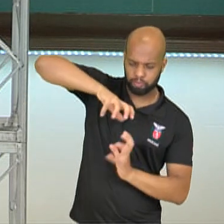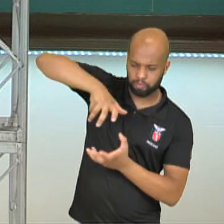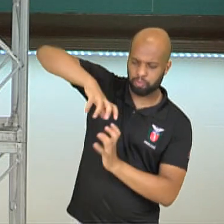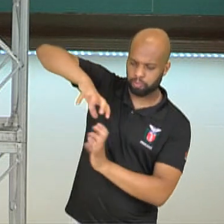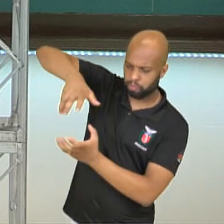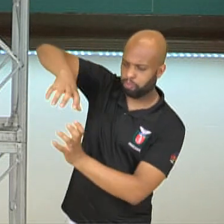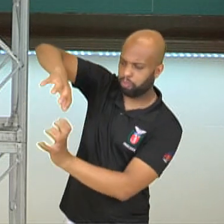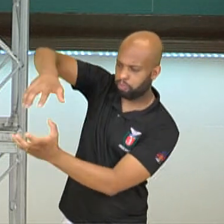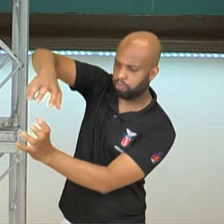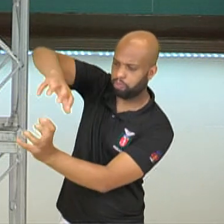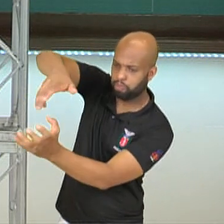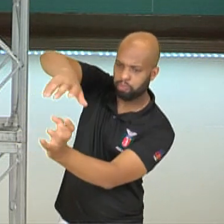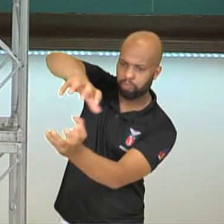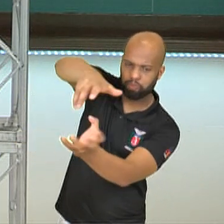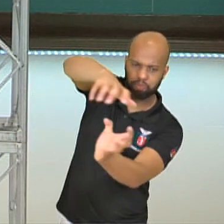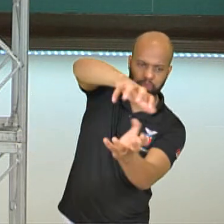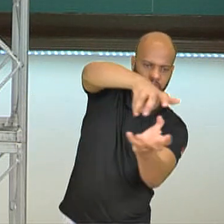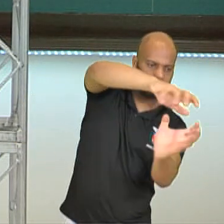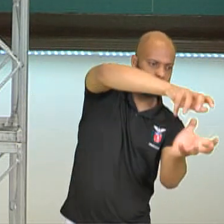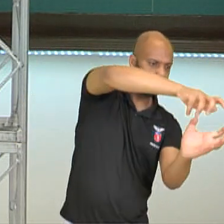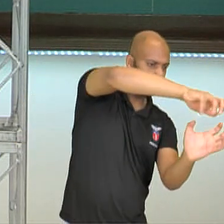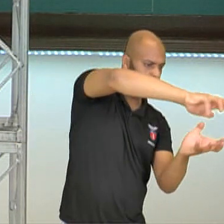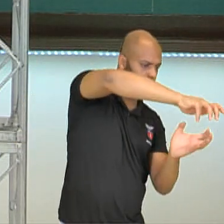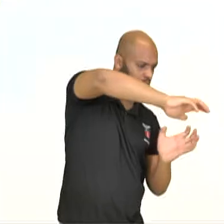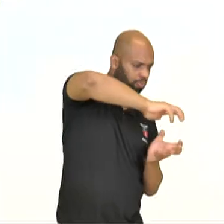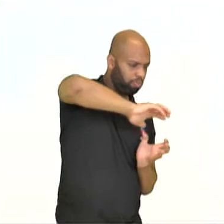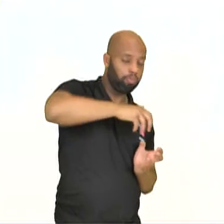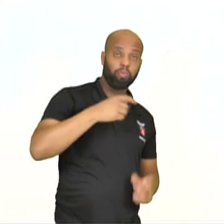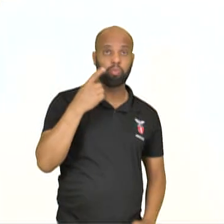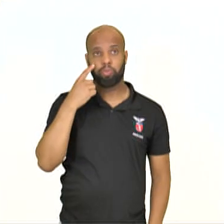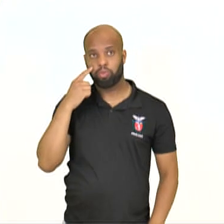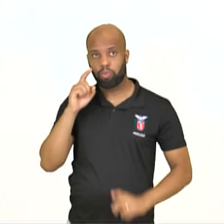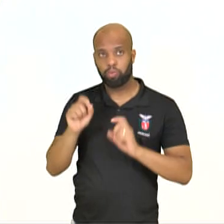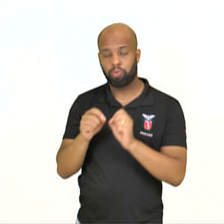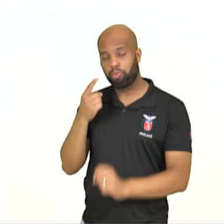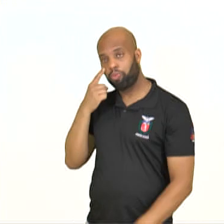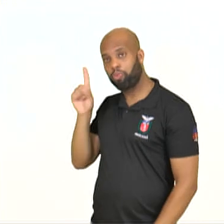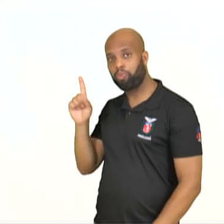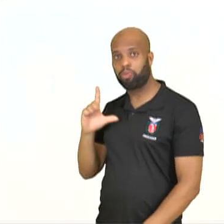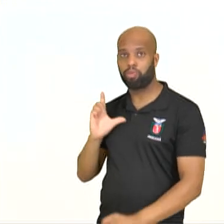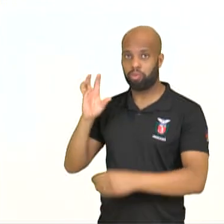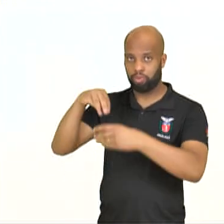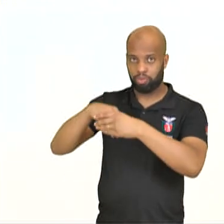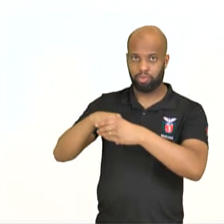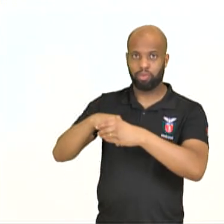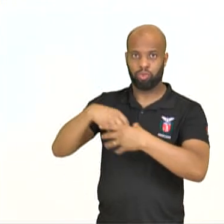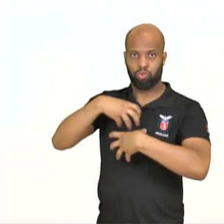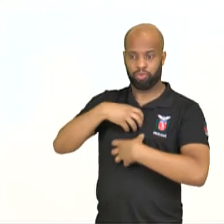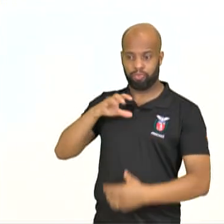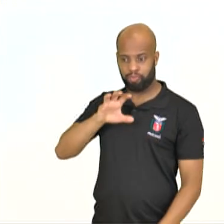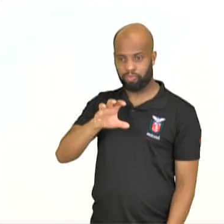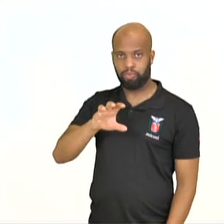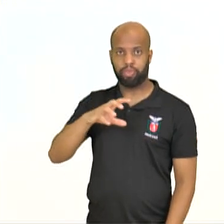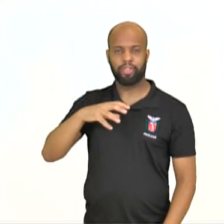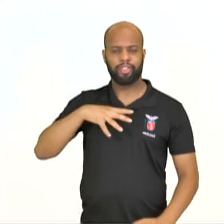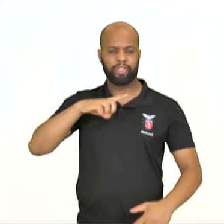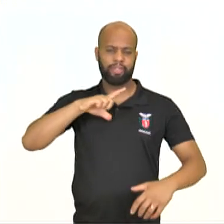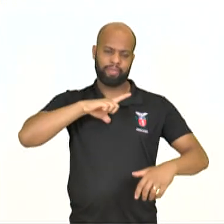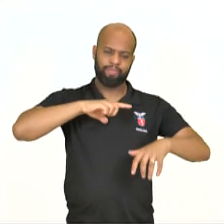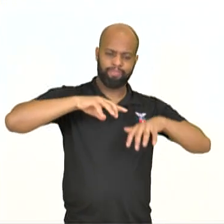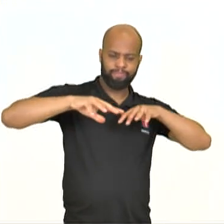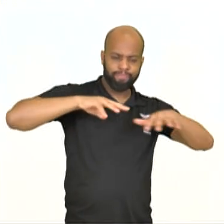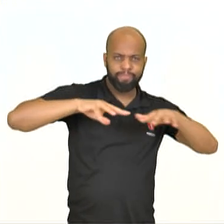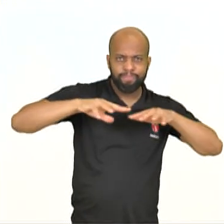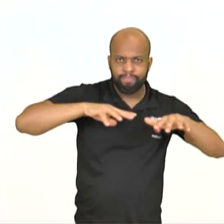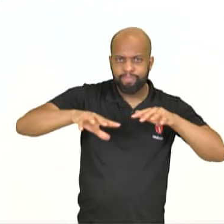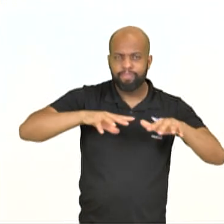planetário. Observando com bastante atenção ali na tela, você vai perceber que neste sistema planetário, nosso planeta realiza vários movimentos,